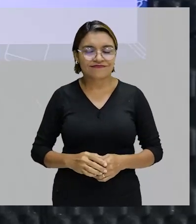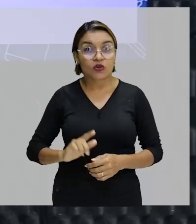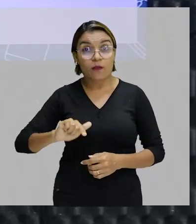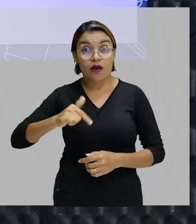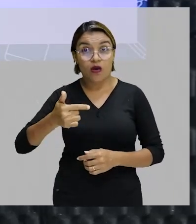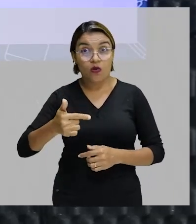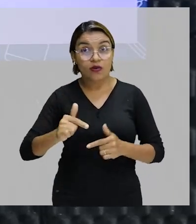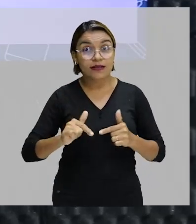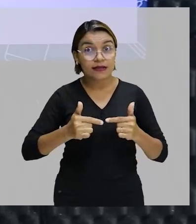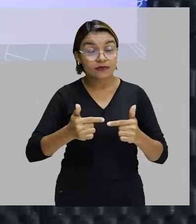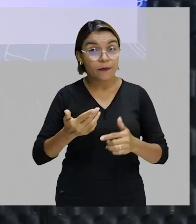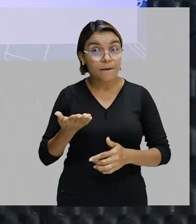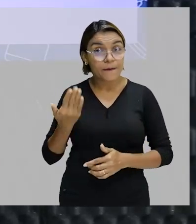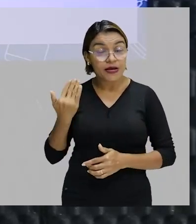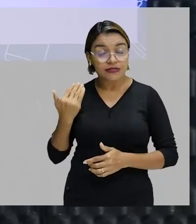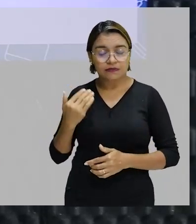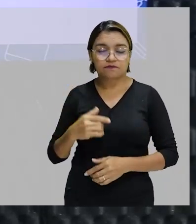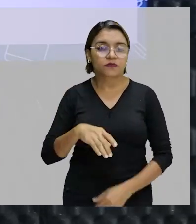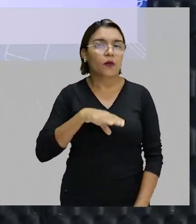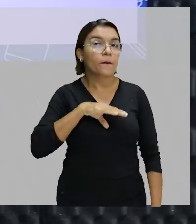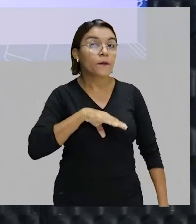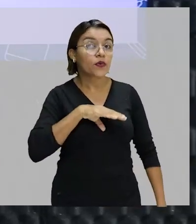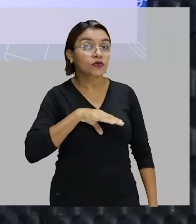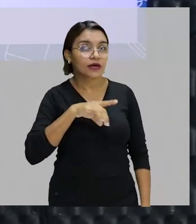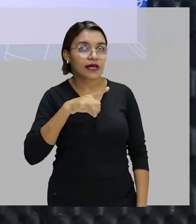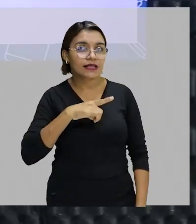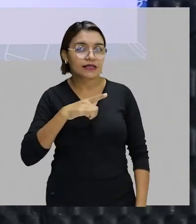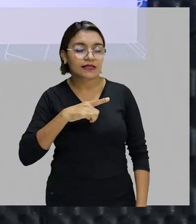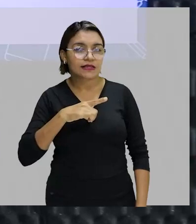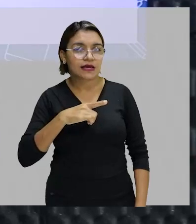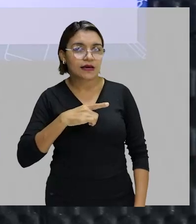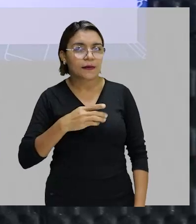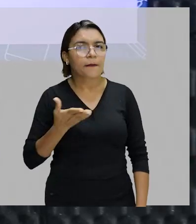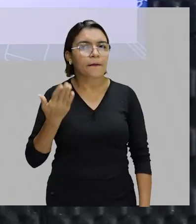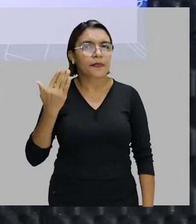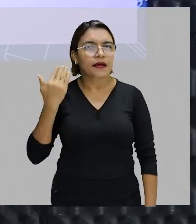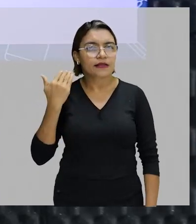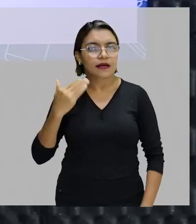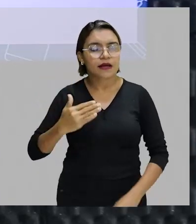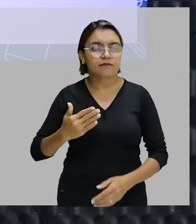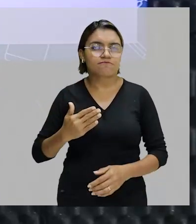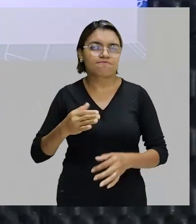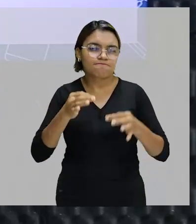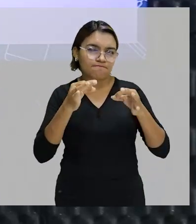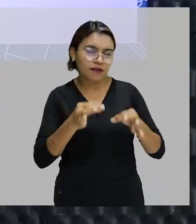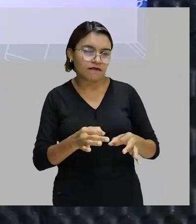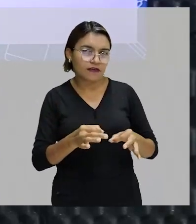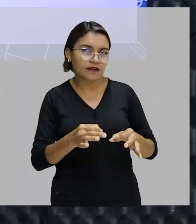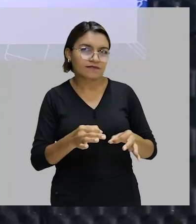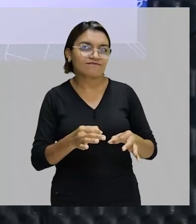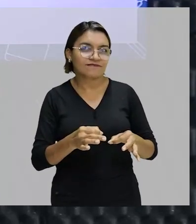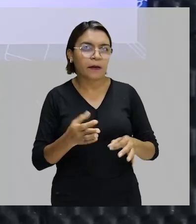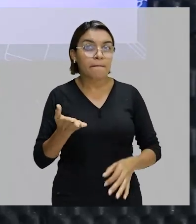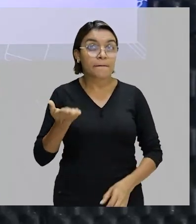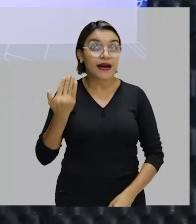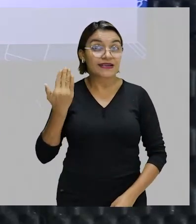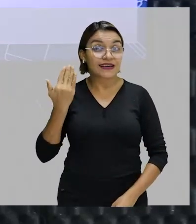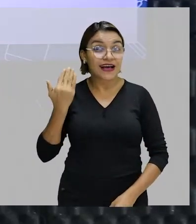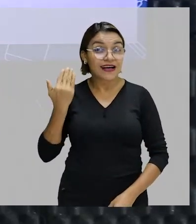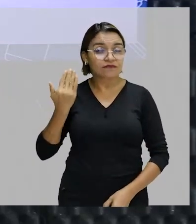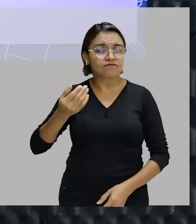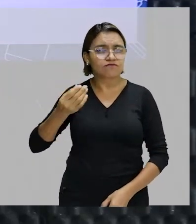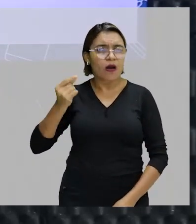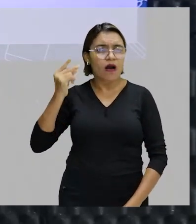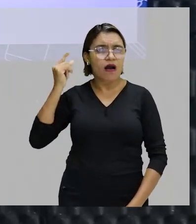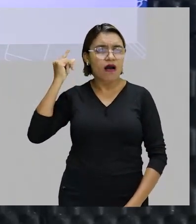ação no passado. Em português, nós temos o pretérito mais que perfeito, que se resume ao passado do passado. Ou